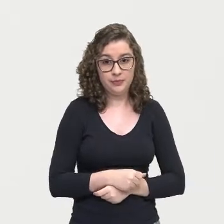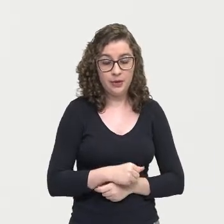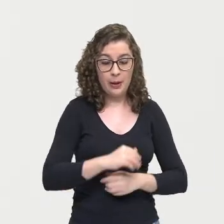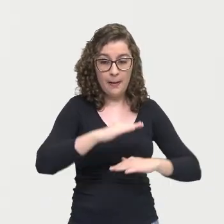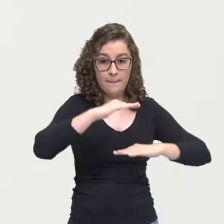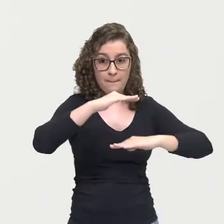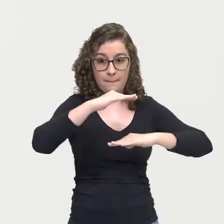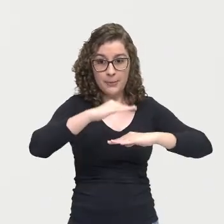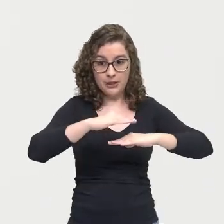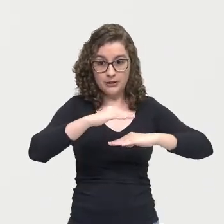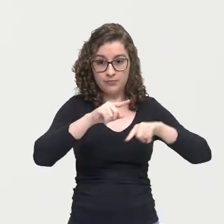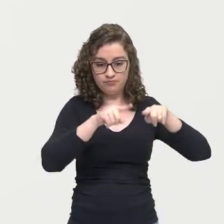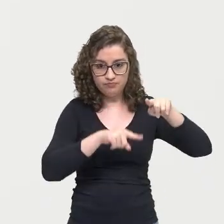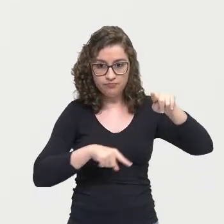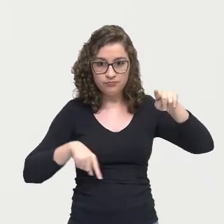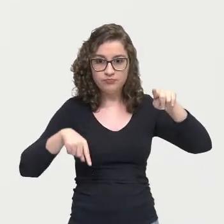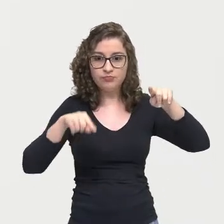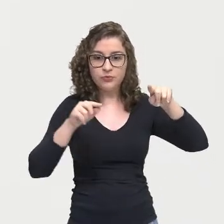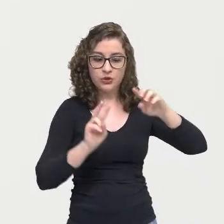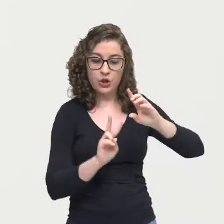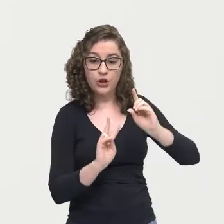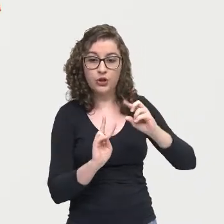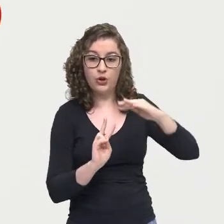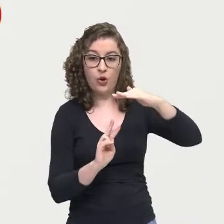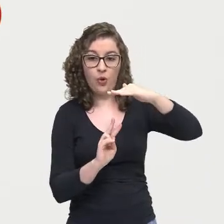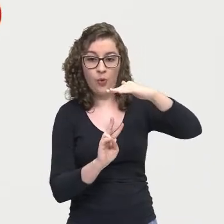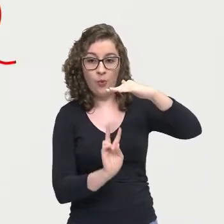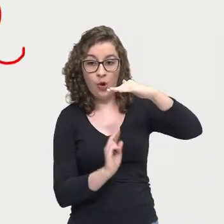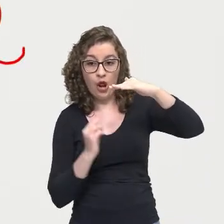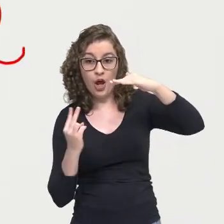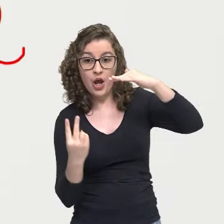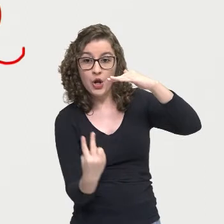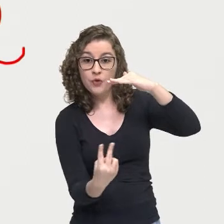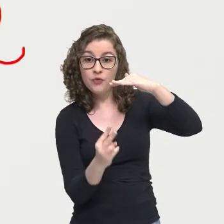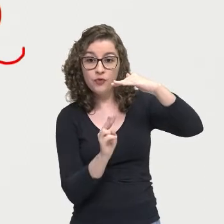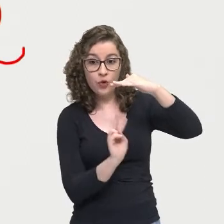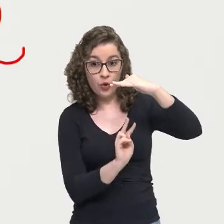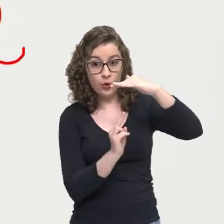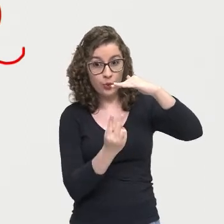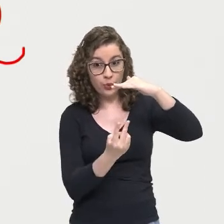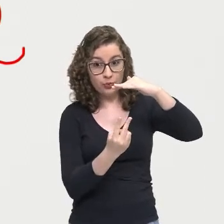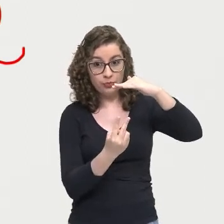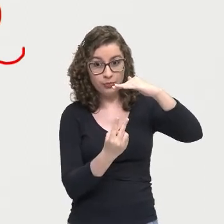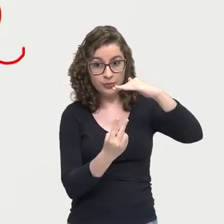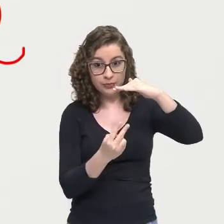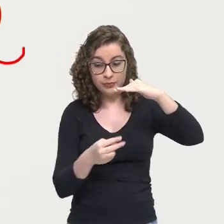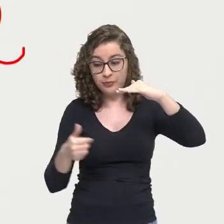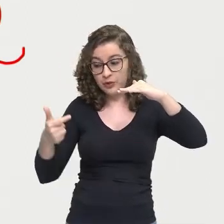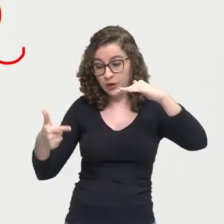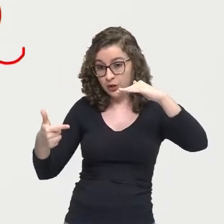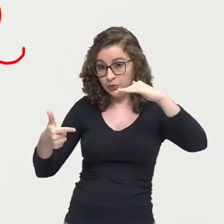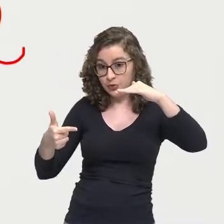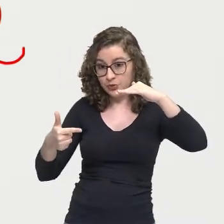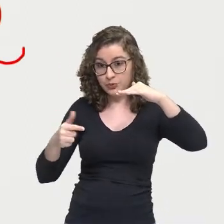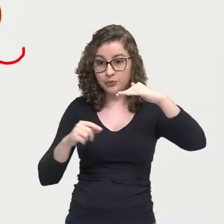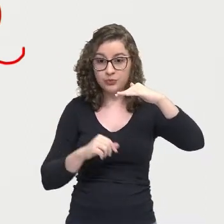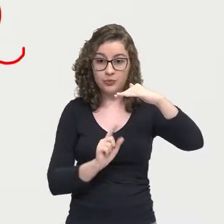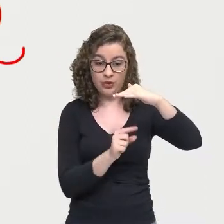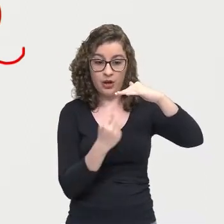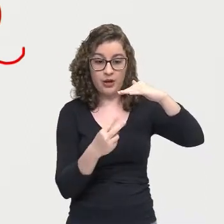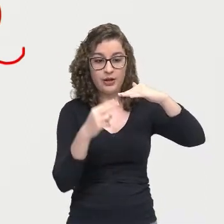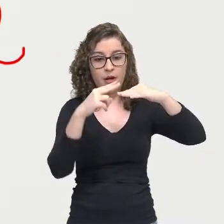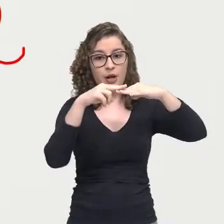né? O que aconteceu do 1 para o 2? A gente